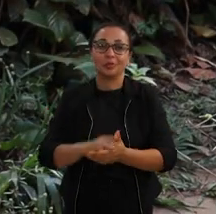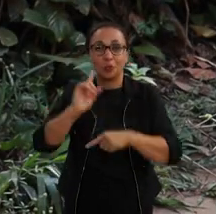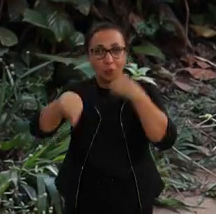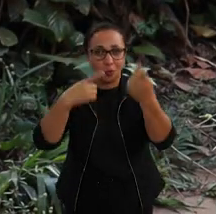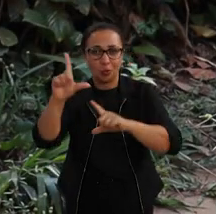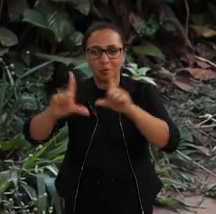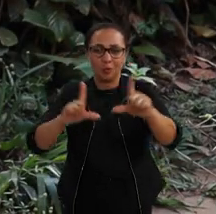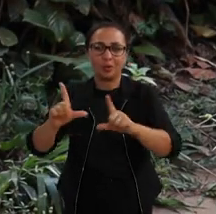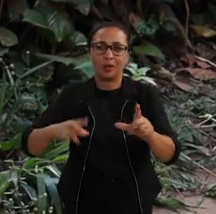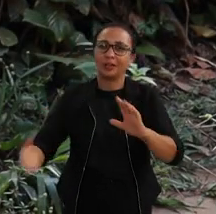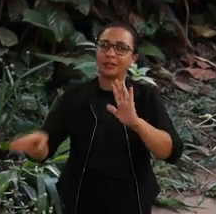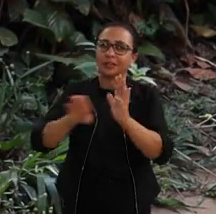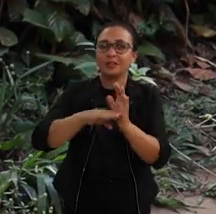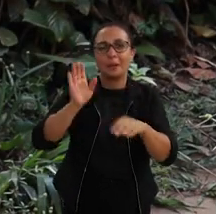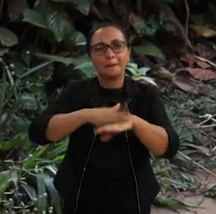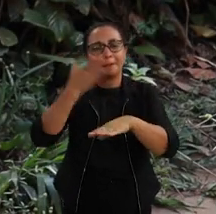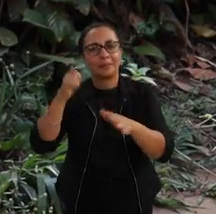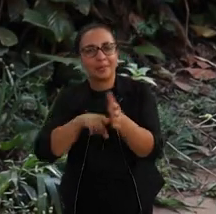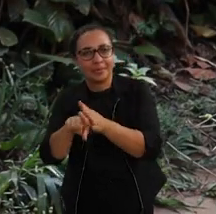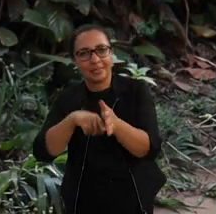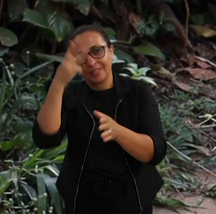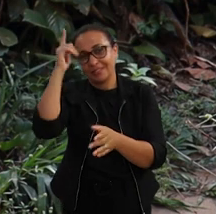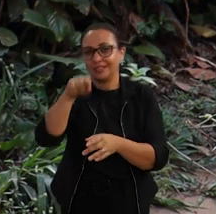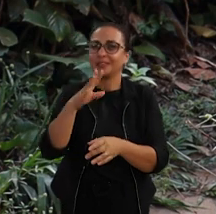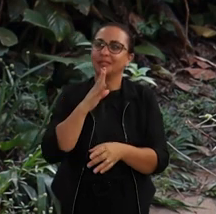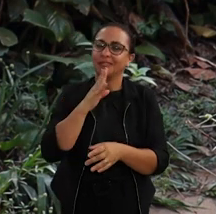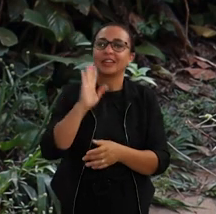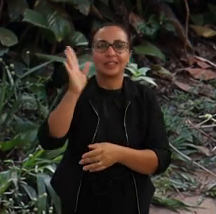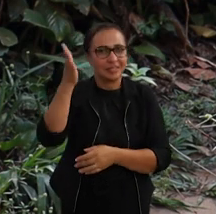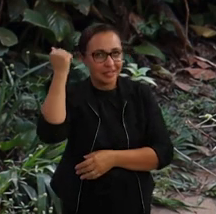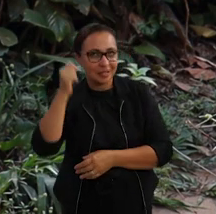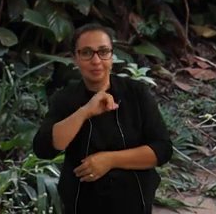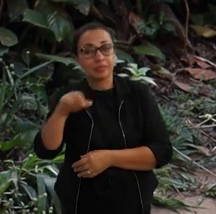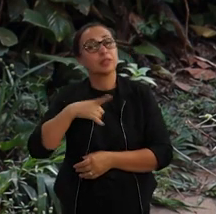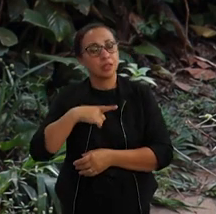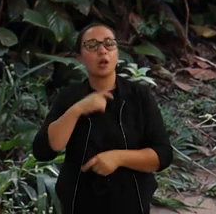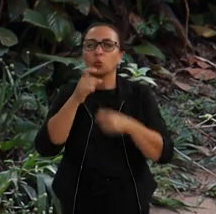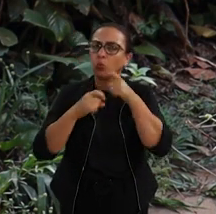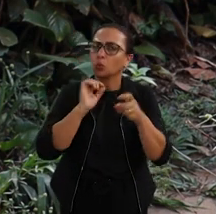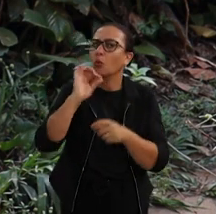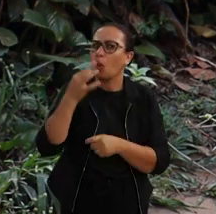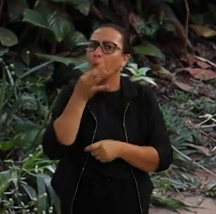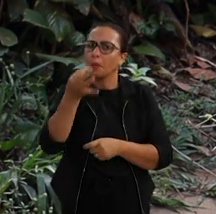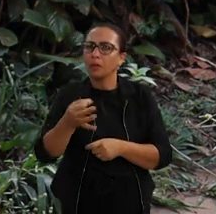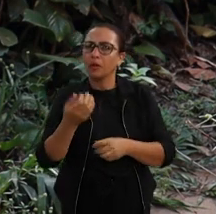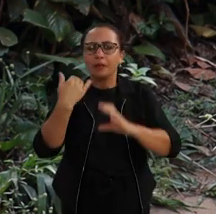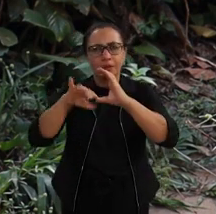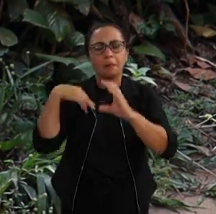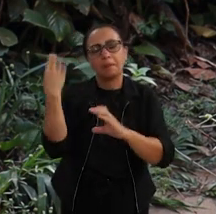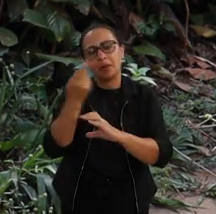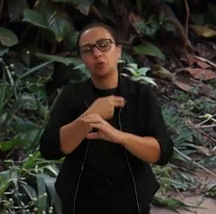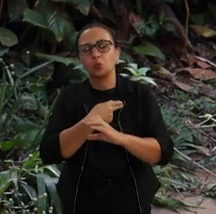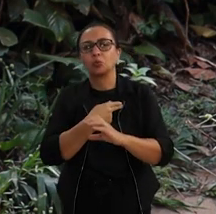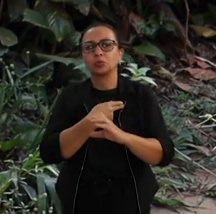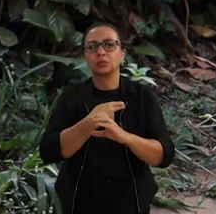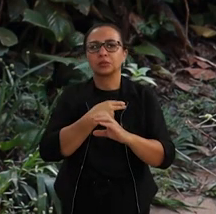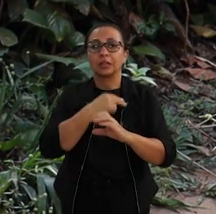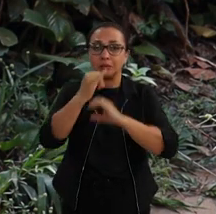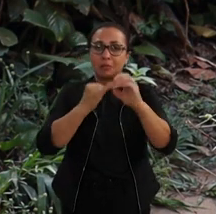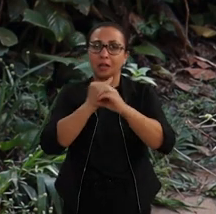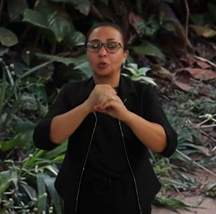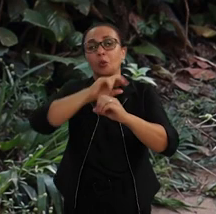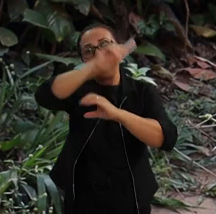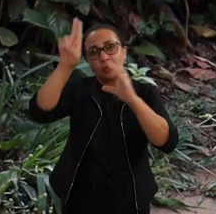por aqui. No próximo programa, traremos mais pesquisas para você conhecer. E já sabe, se você tem uma dúvida ou sugestão, envie para o